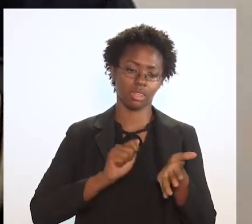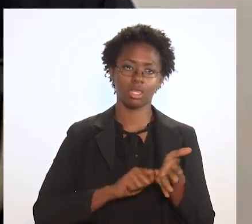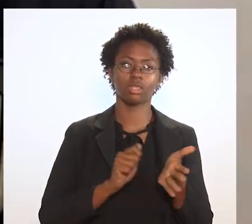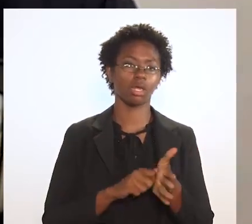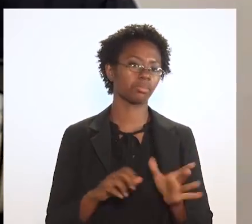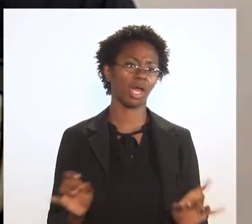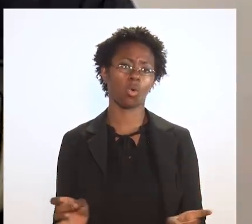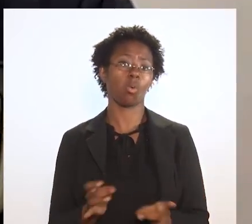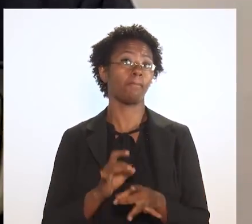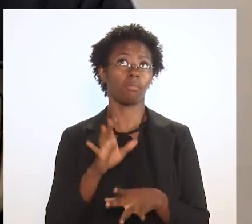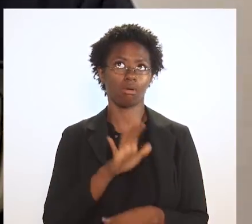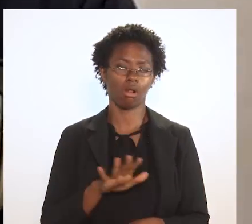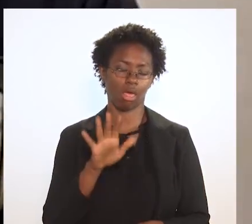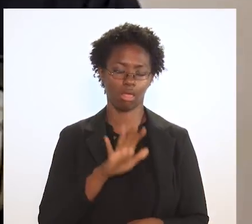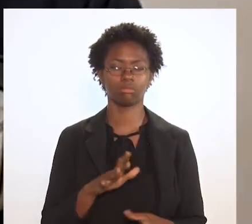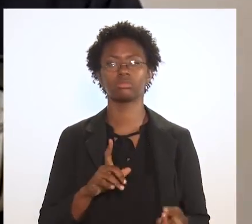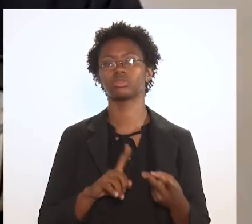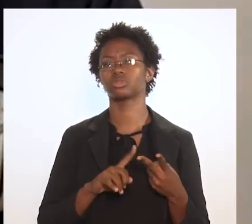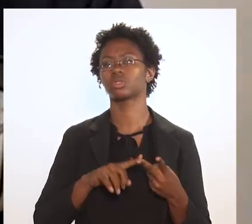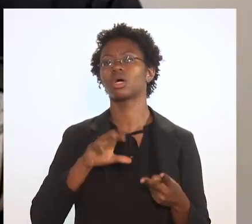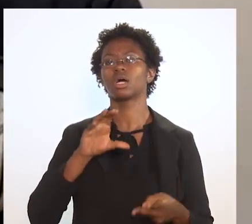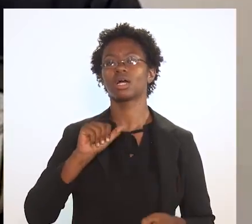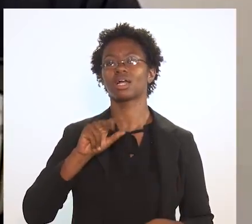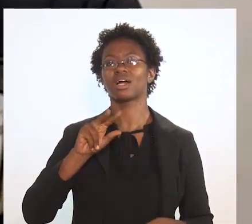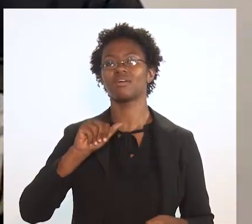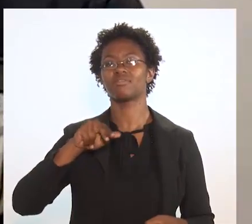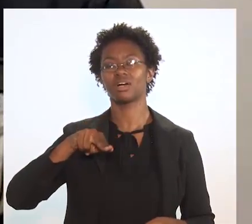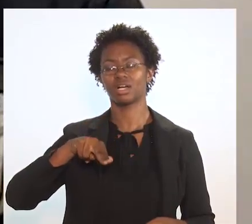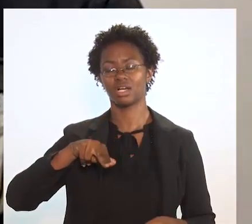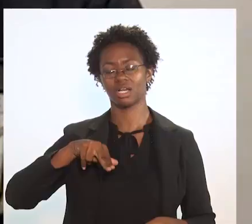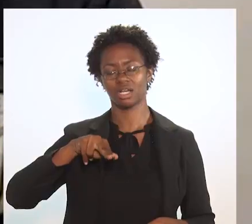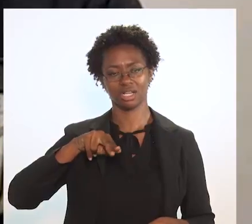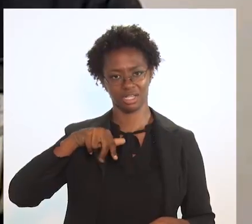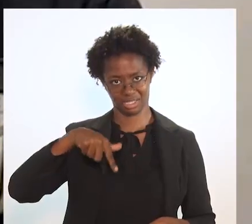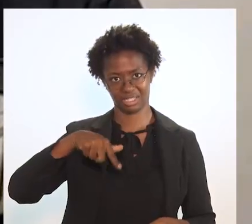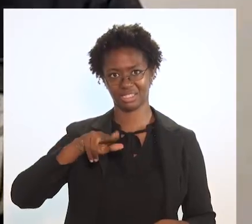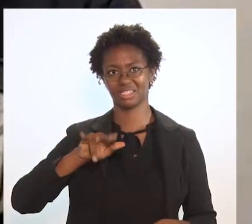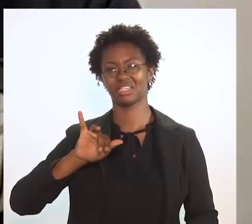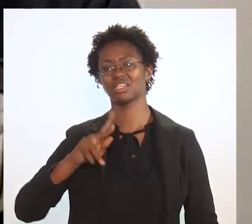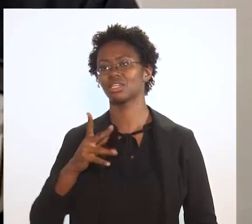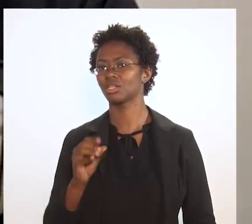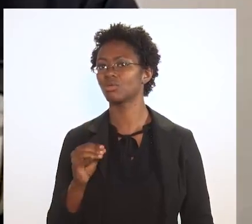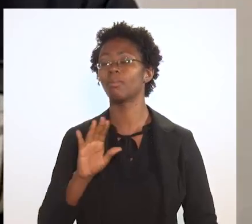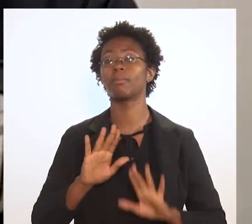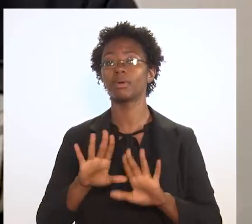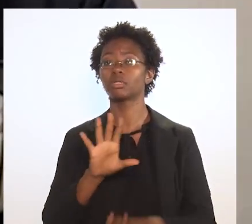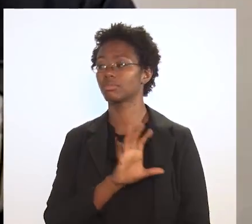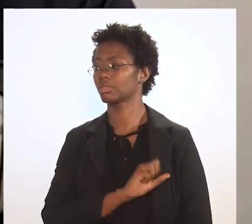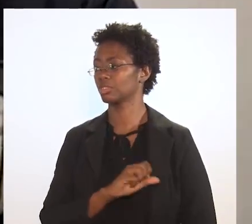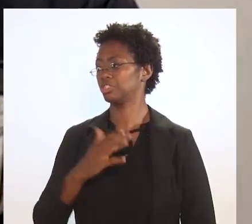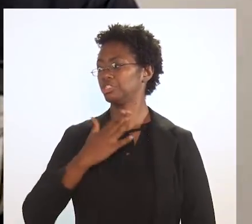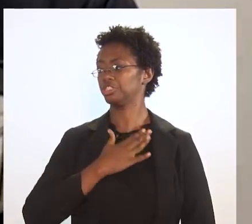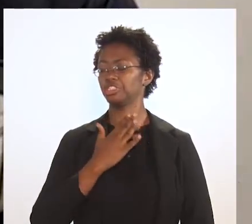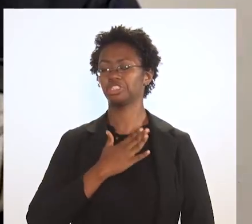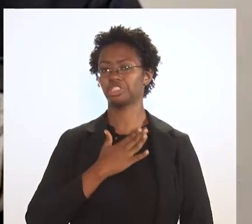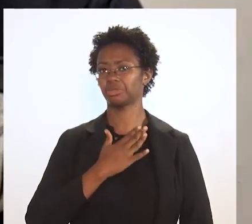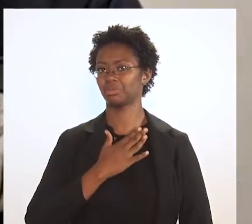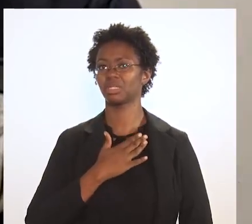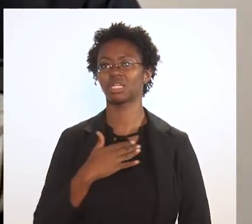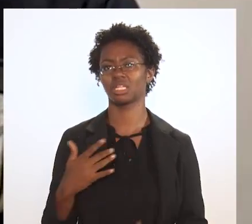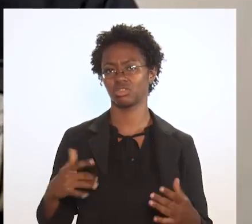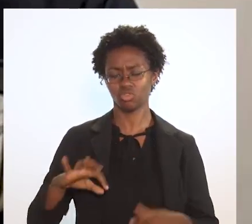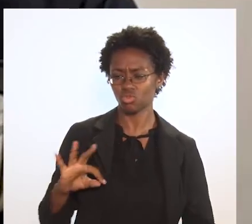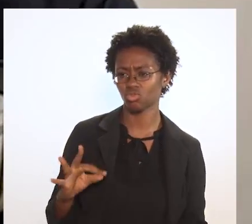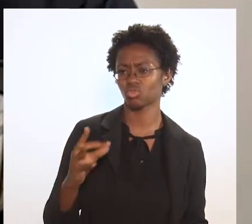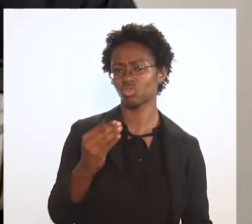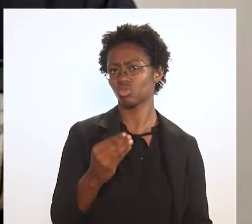compor, né, que é um instrumento completo. E a nossa onda é essa. É a minha grande paixão. A minha grande paixão é